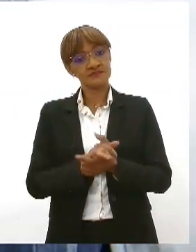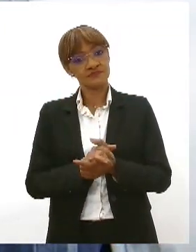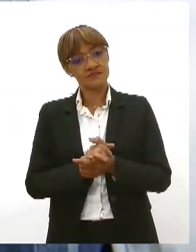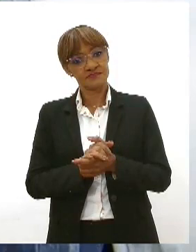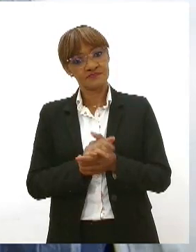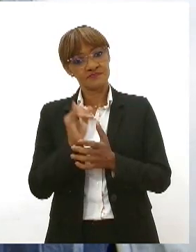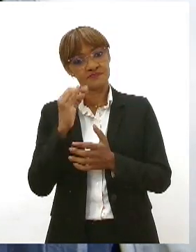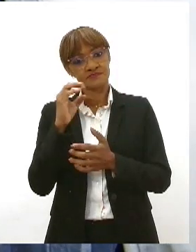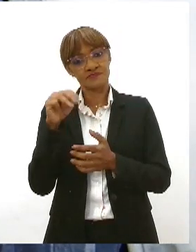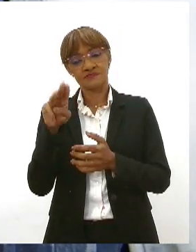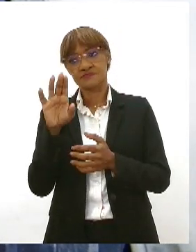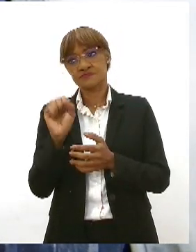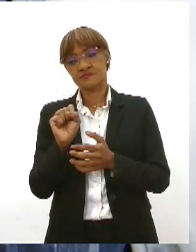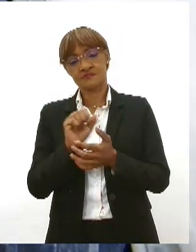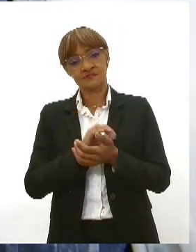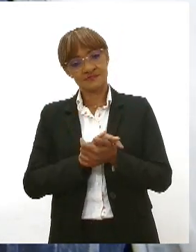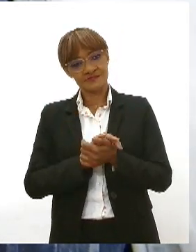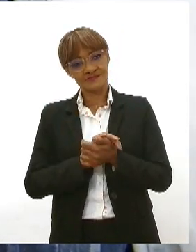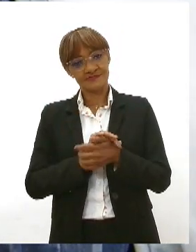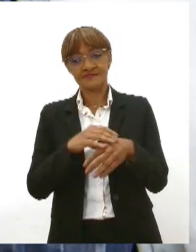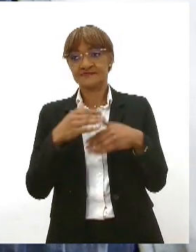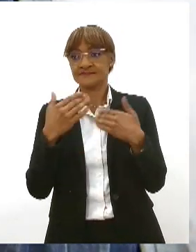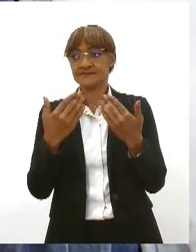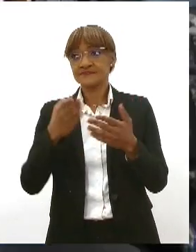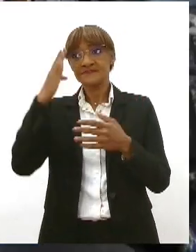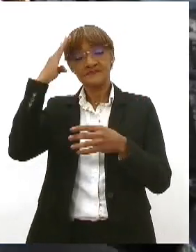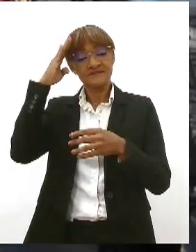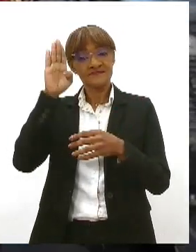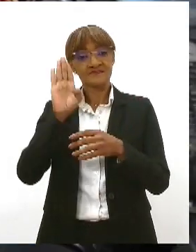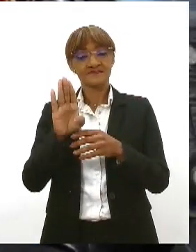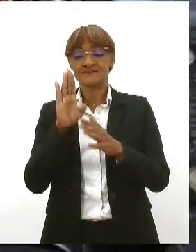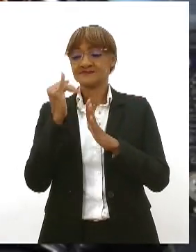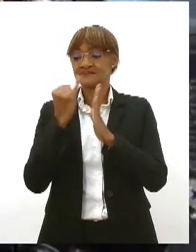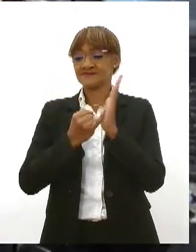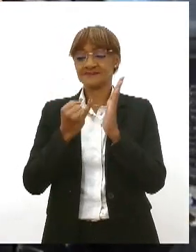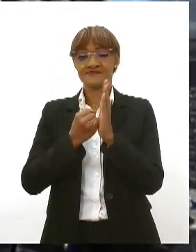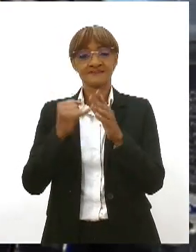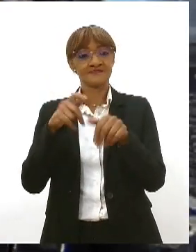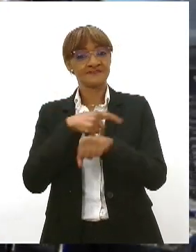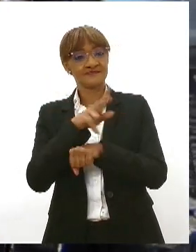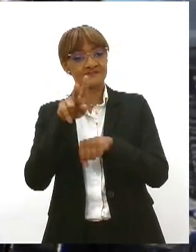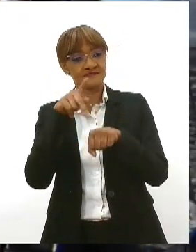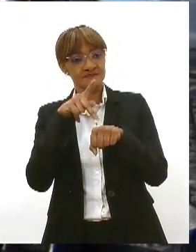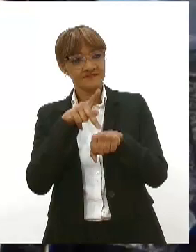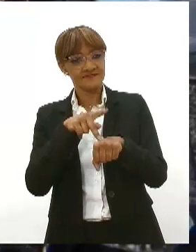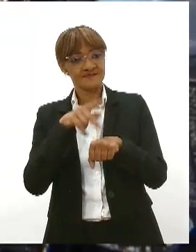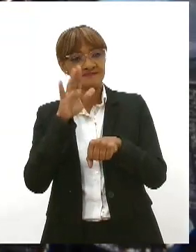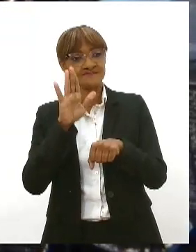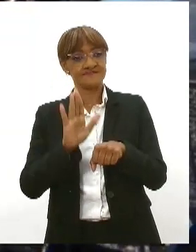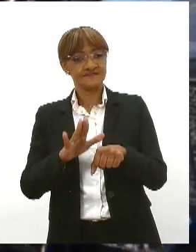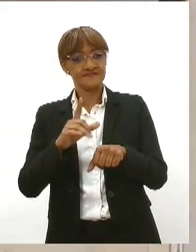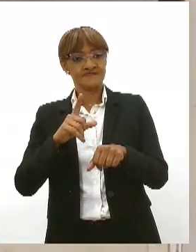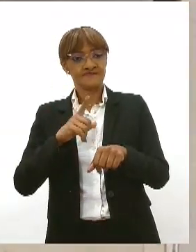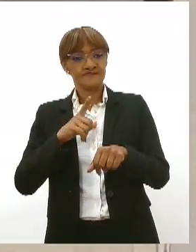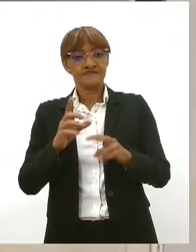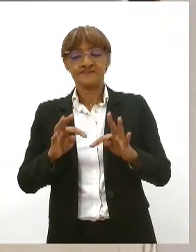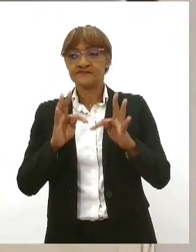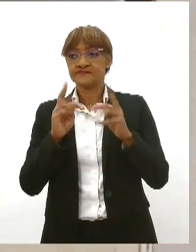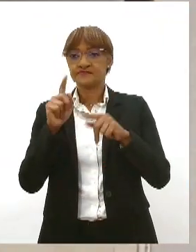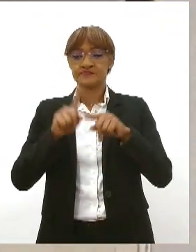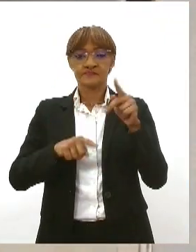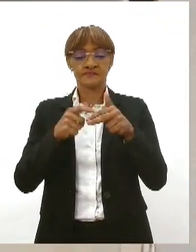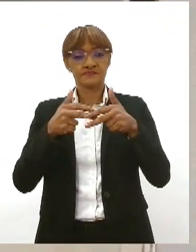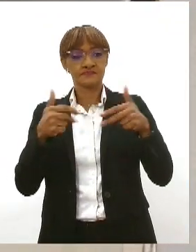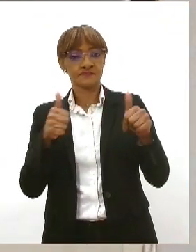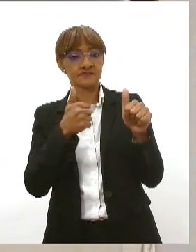O ICMS é um dos principais impostos do país. Incide sobre a maioria dos produtos e serviços. Na prática,